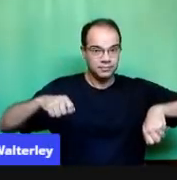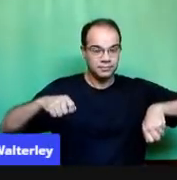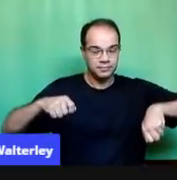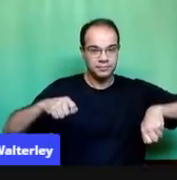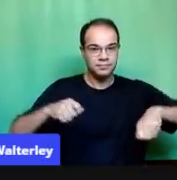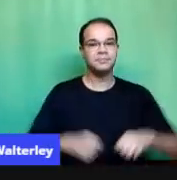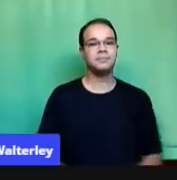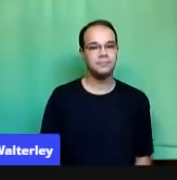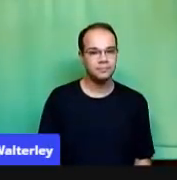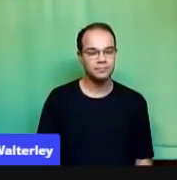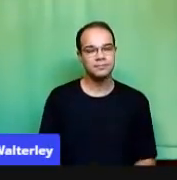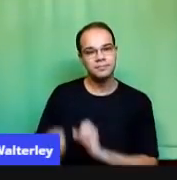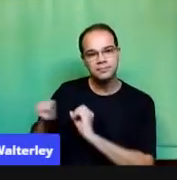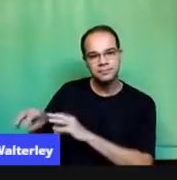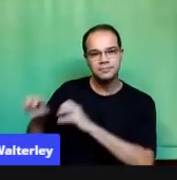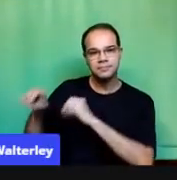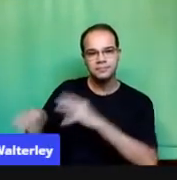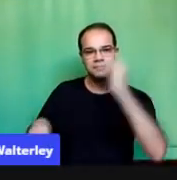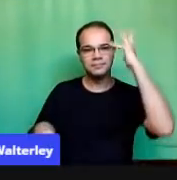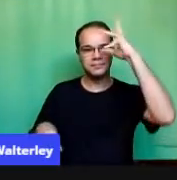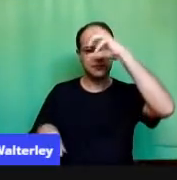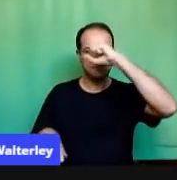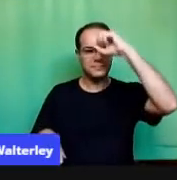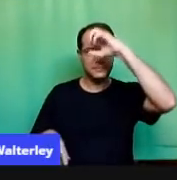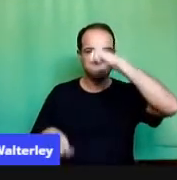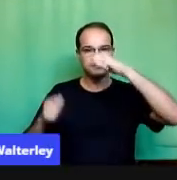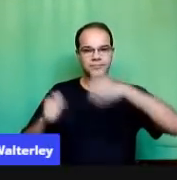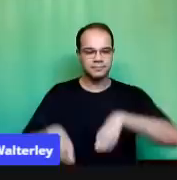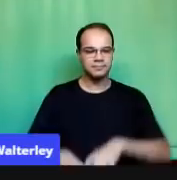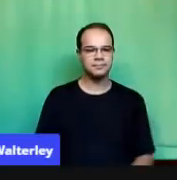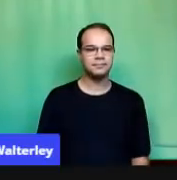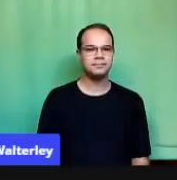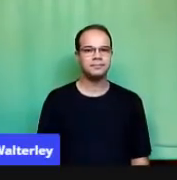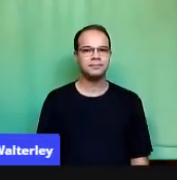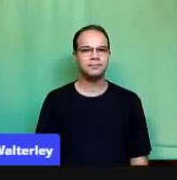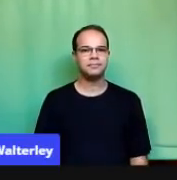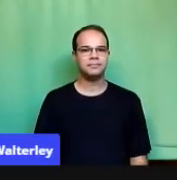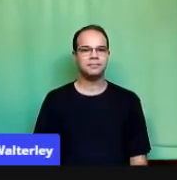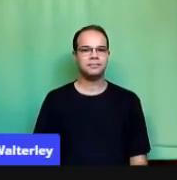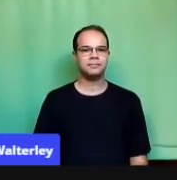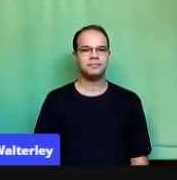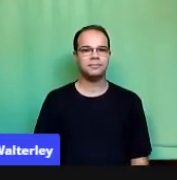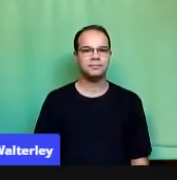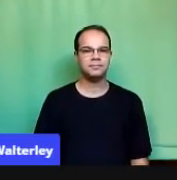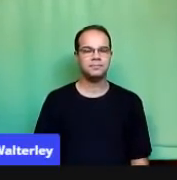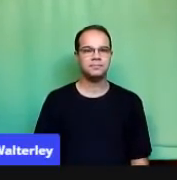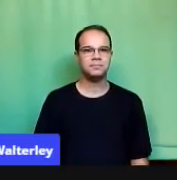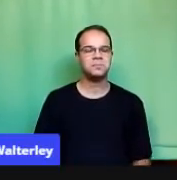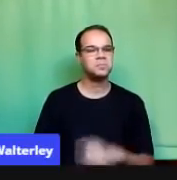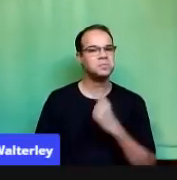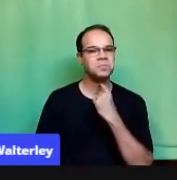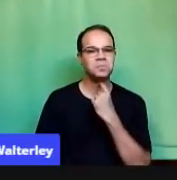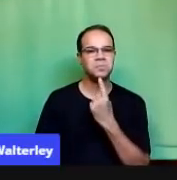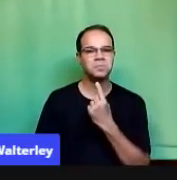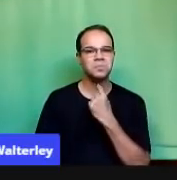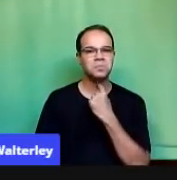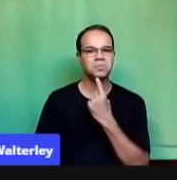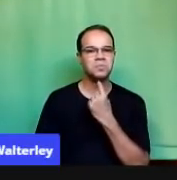interligados entre si. Não tem como eu trabalhar um campo só